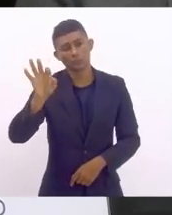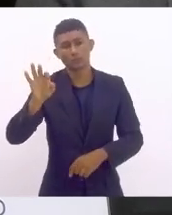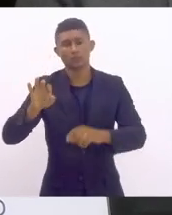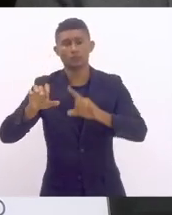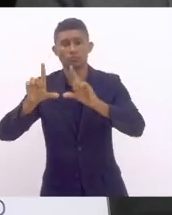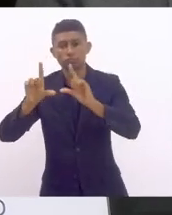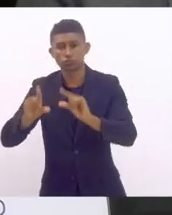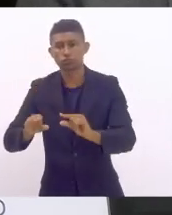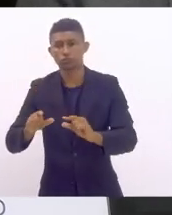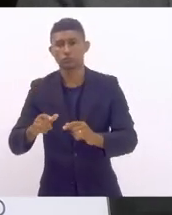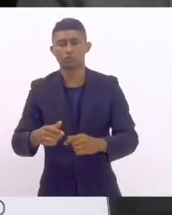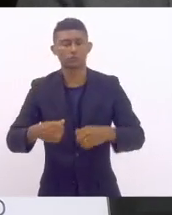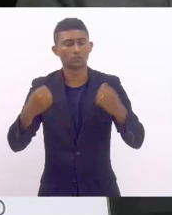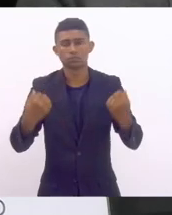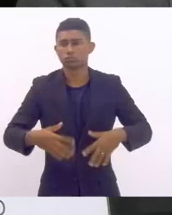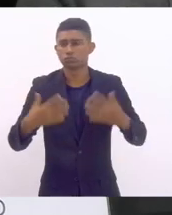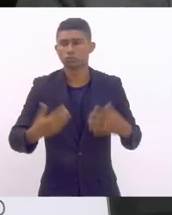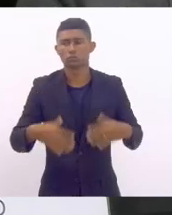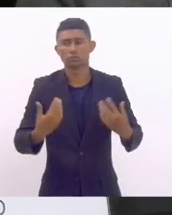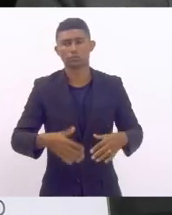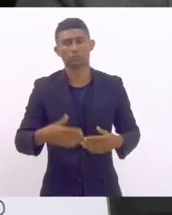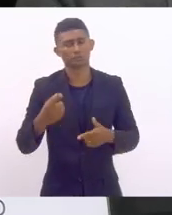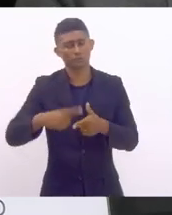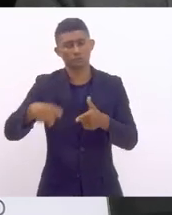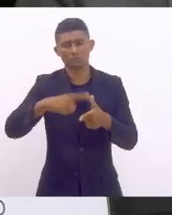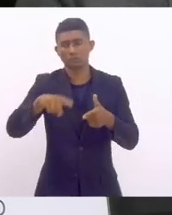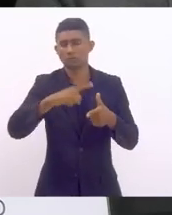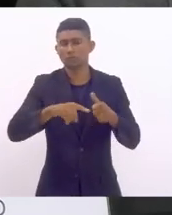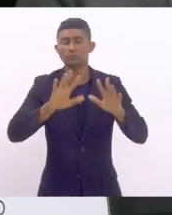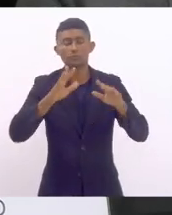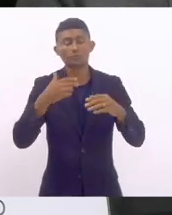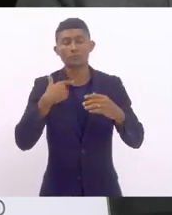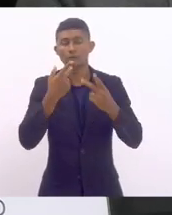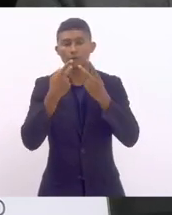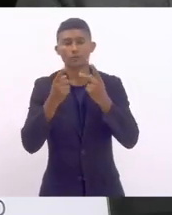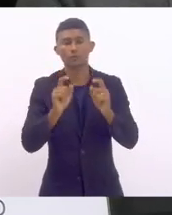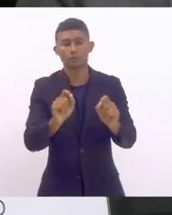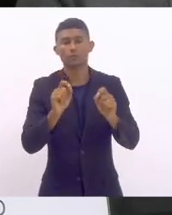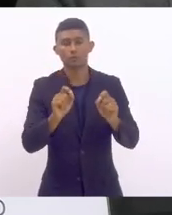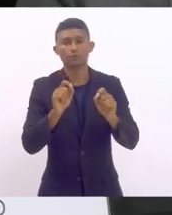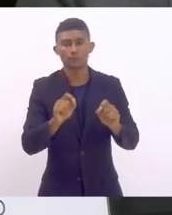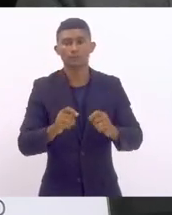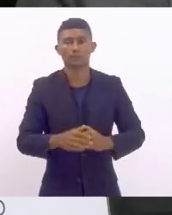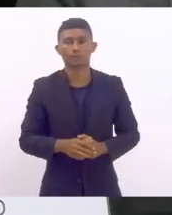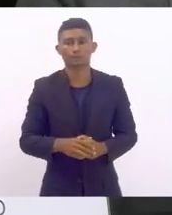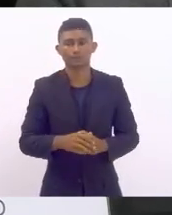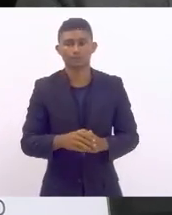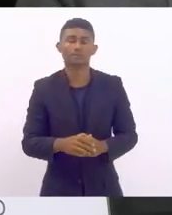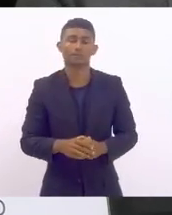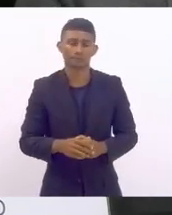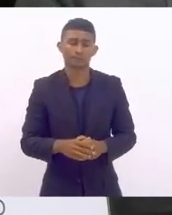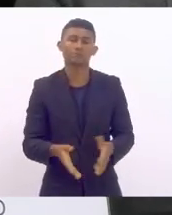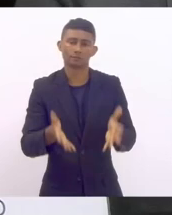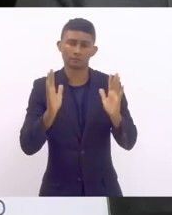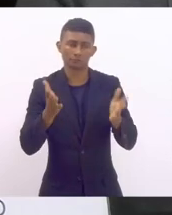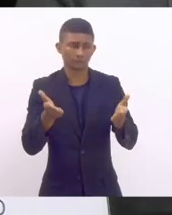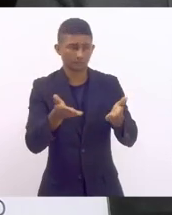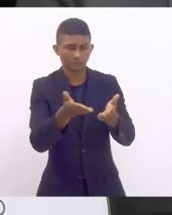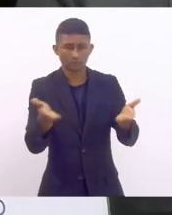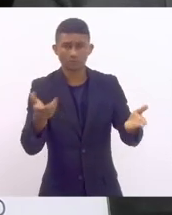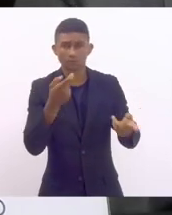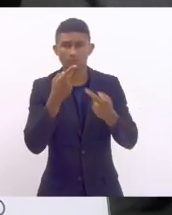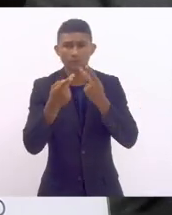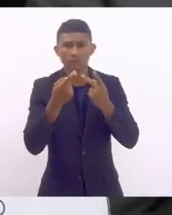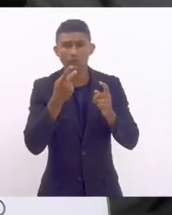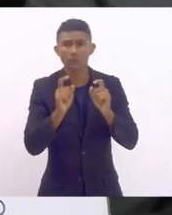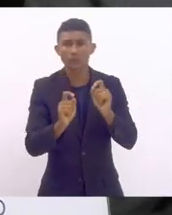eu diria que é um escândalo mas eu queria enfatizar esse movimento né que já foi colocado aqui